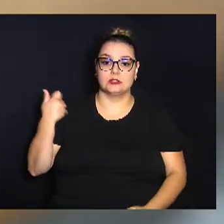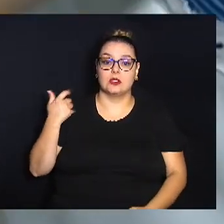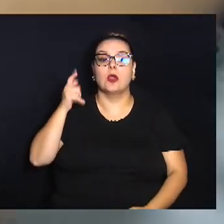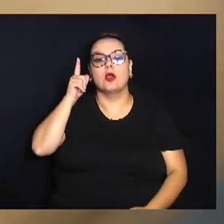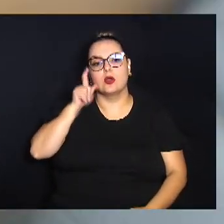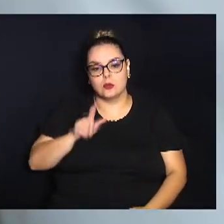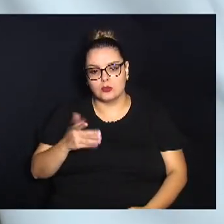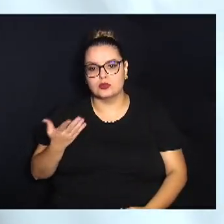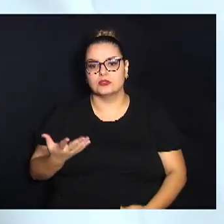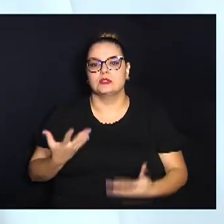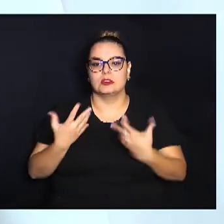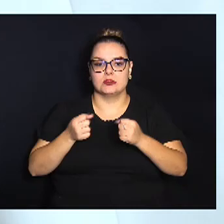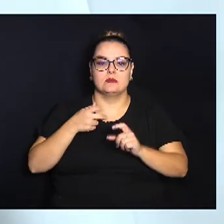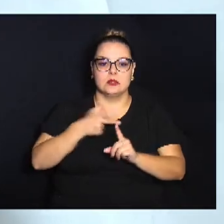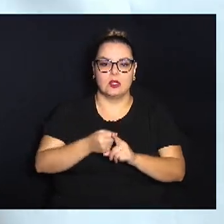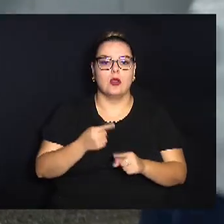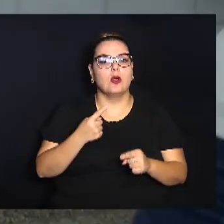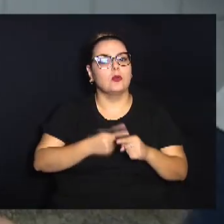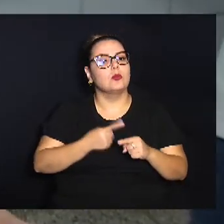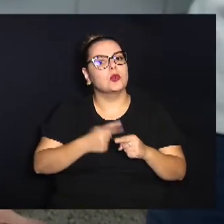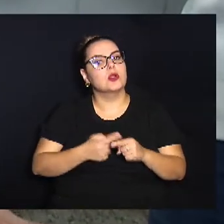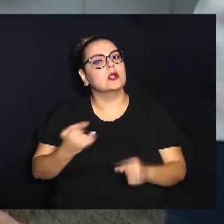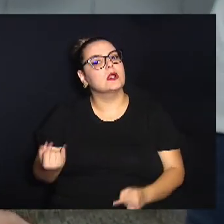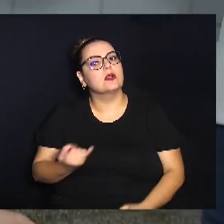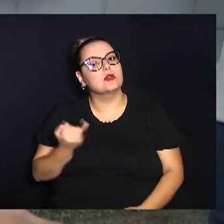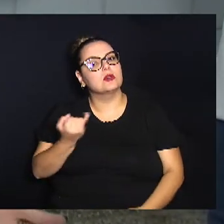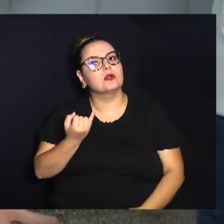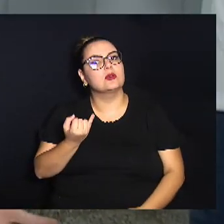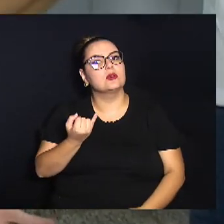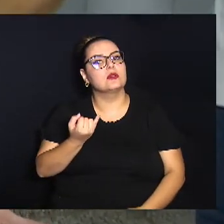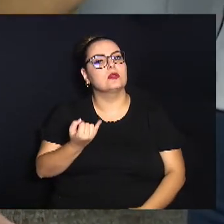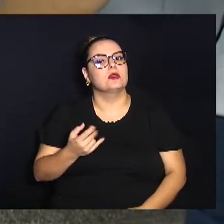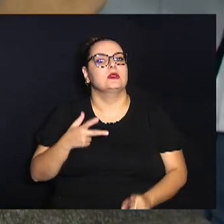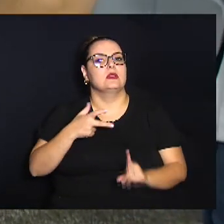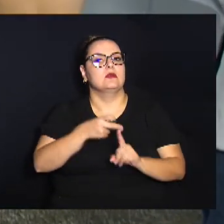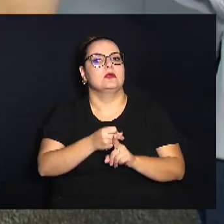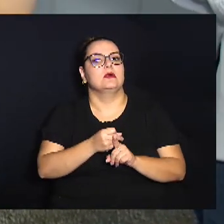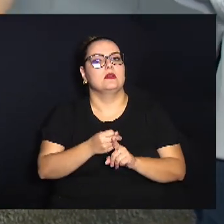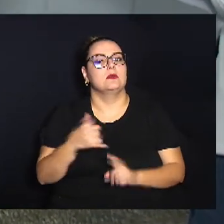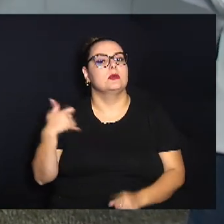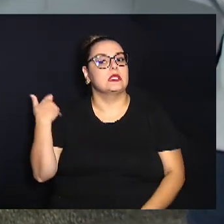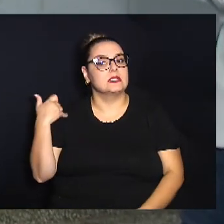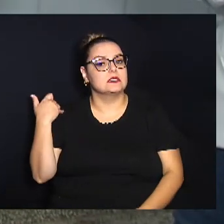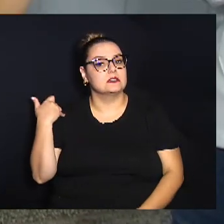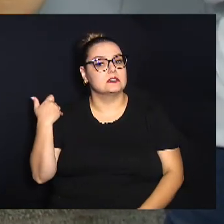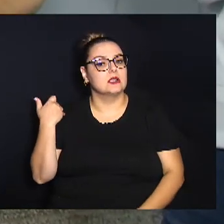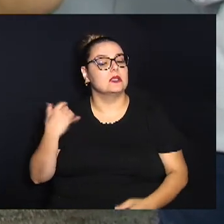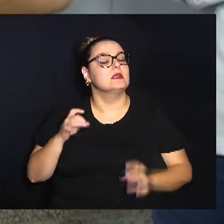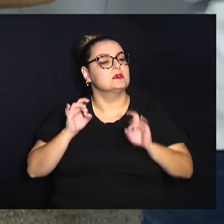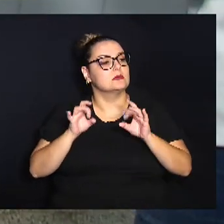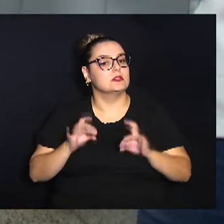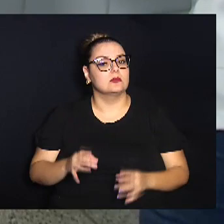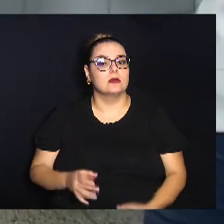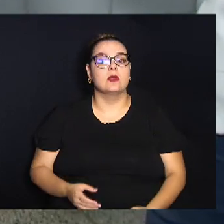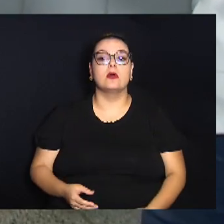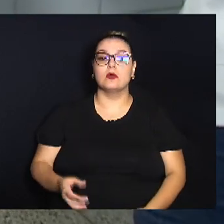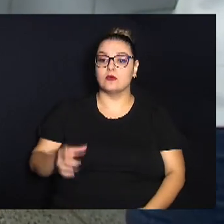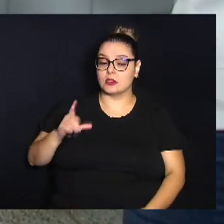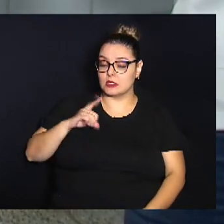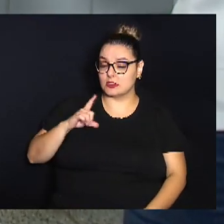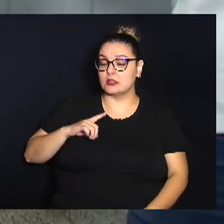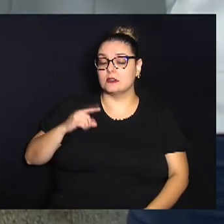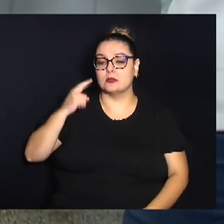aí receber a sua dose. Por que a importância da vacinação para essa faixa etária específica? Foi considerado, né, toda uma